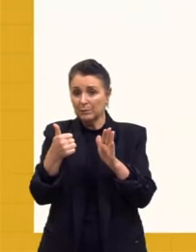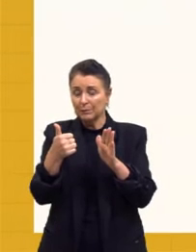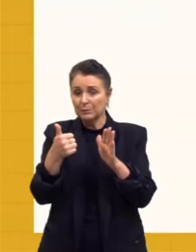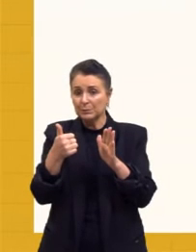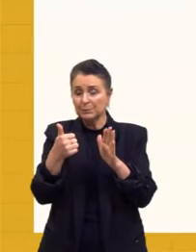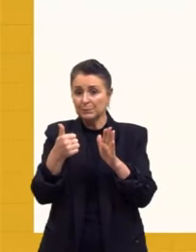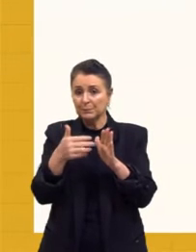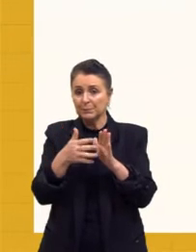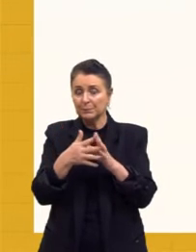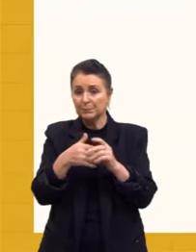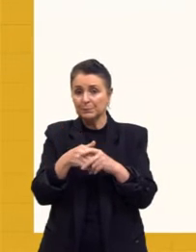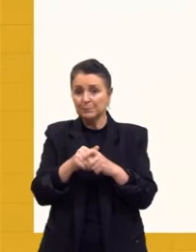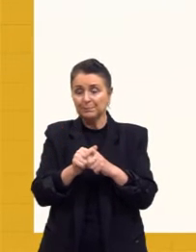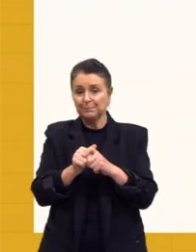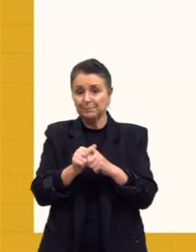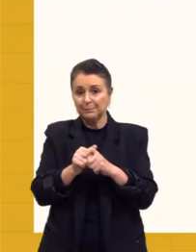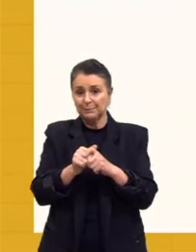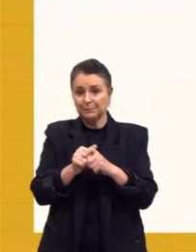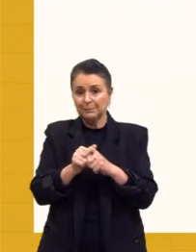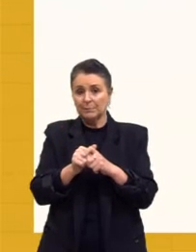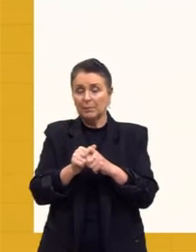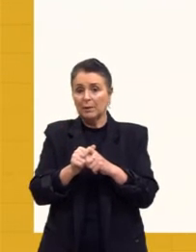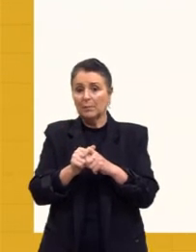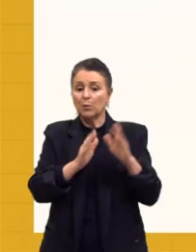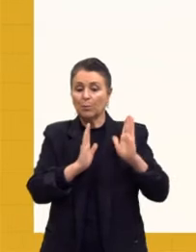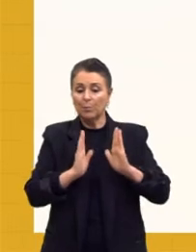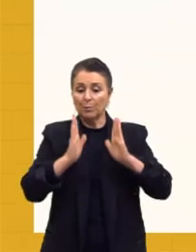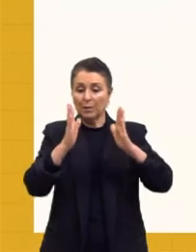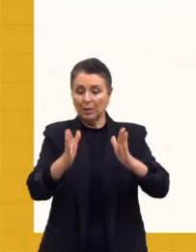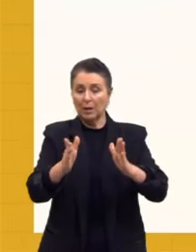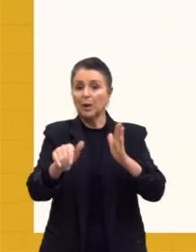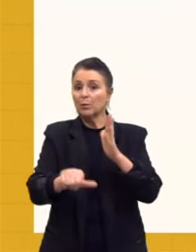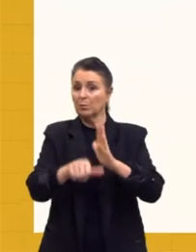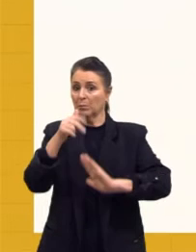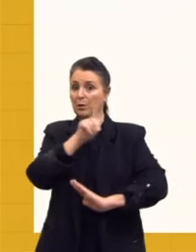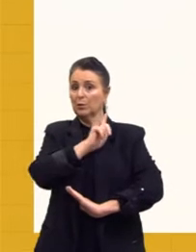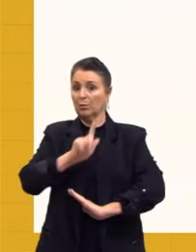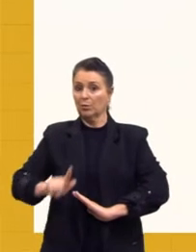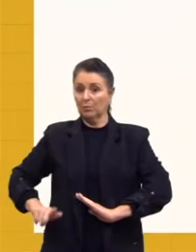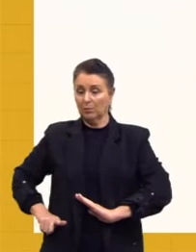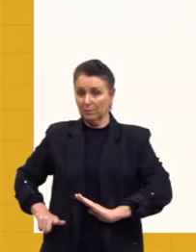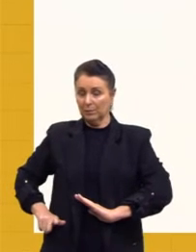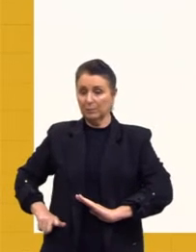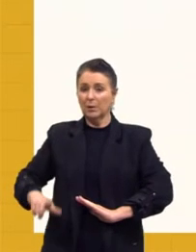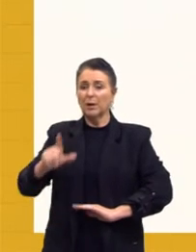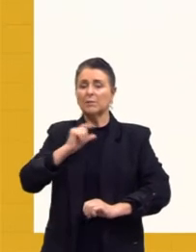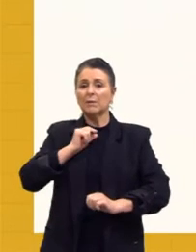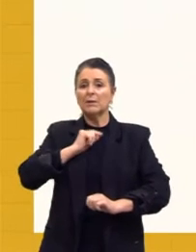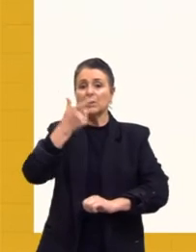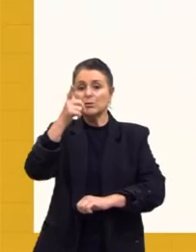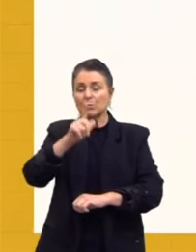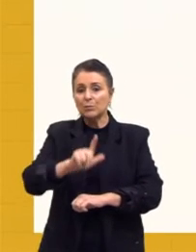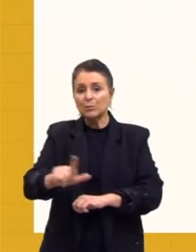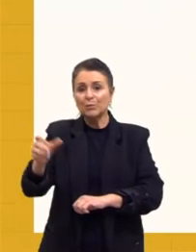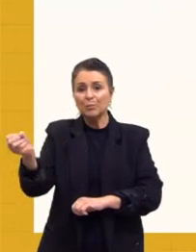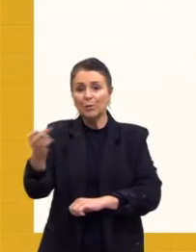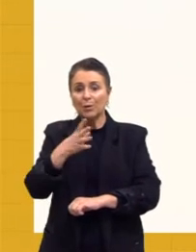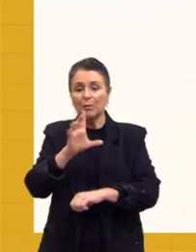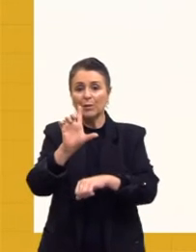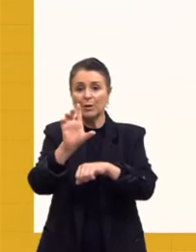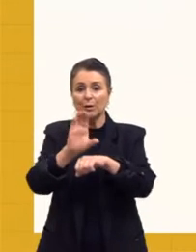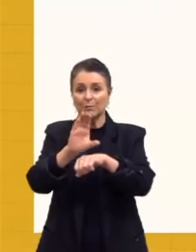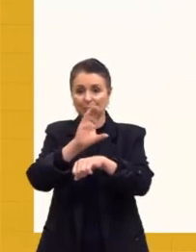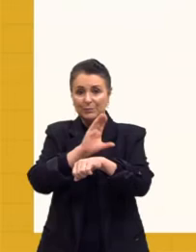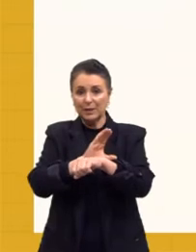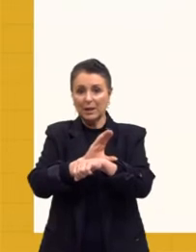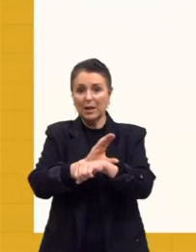a primeira televisão dele o primeiro governo Obrigado ele vai fazer uma nova constituição aí ele vai chamar de